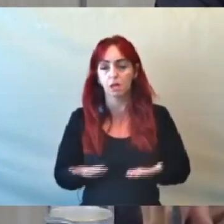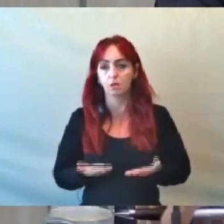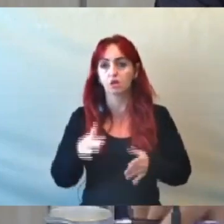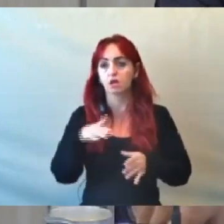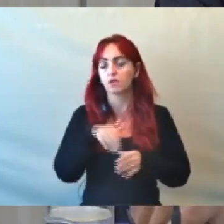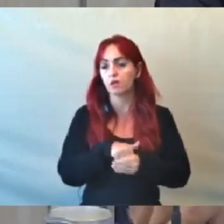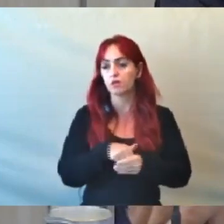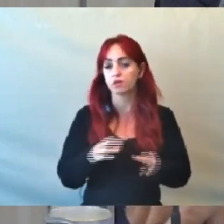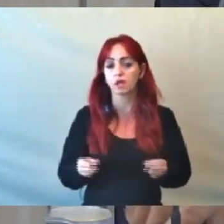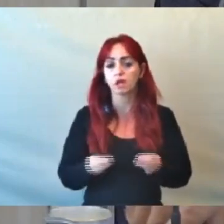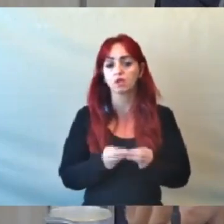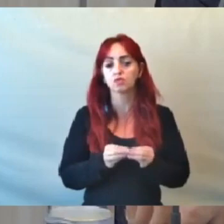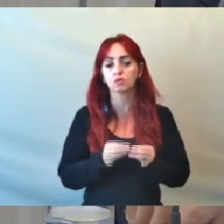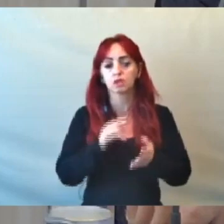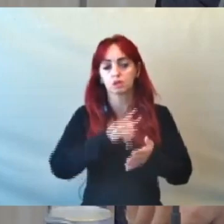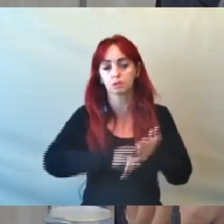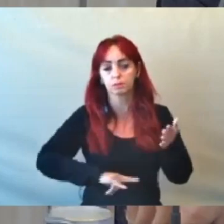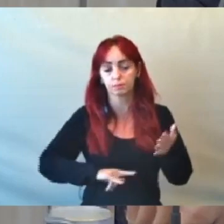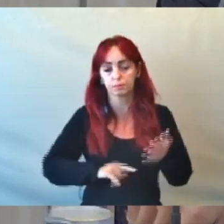Então,